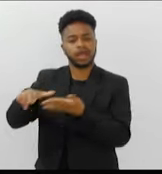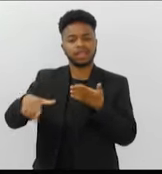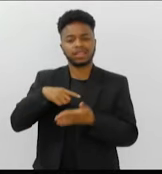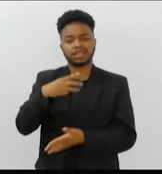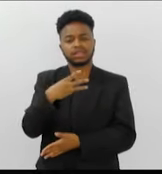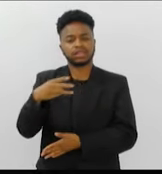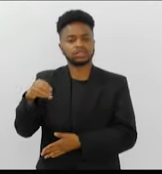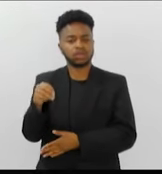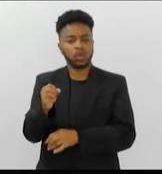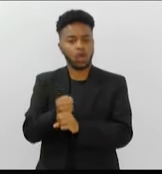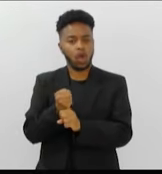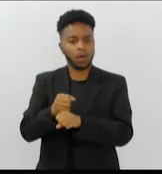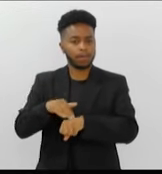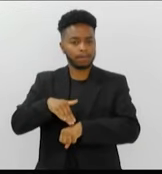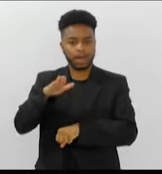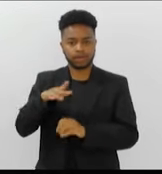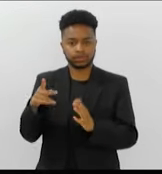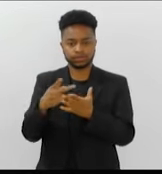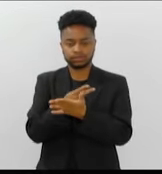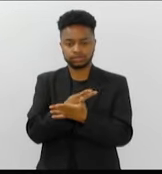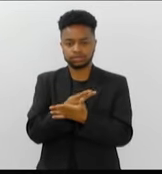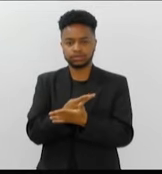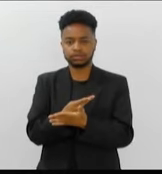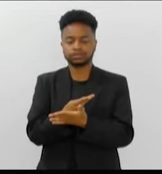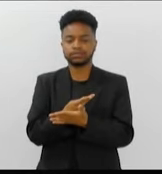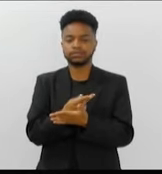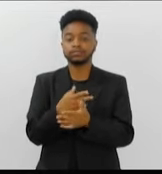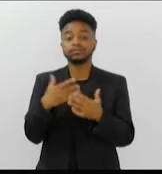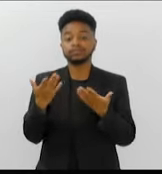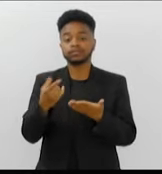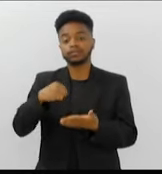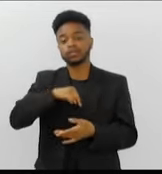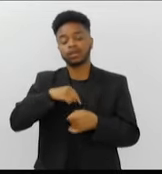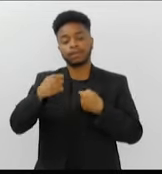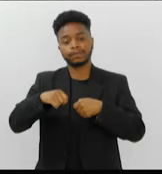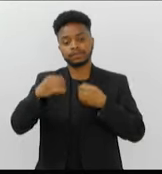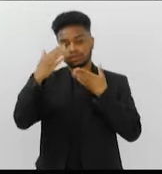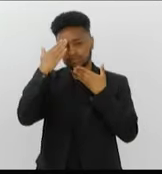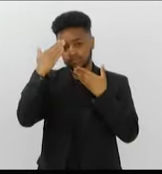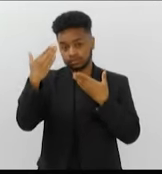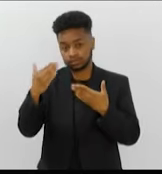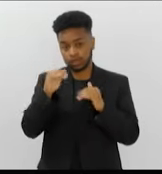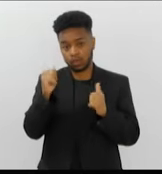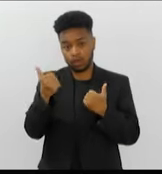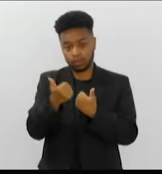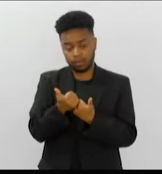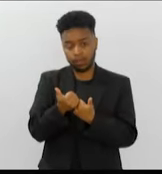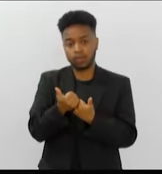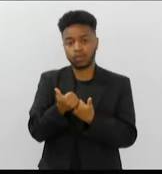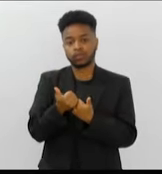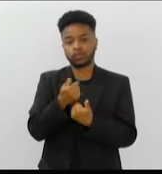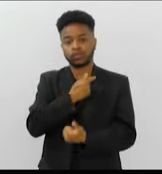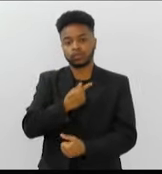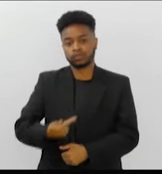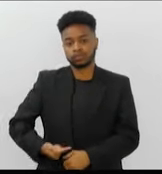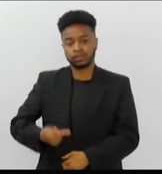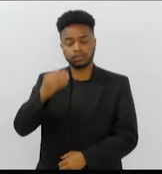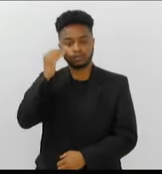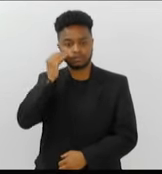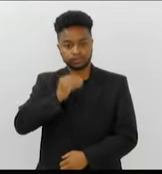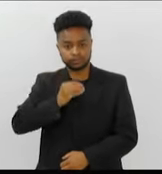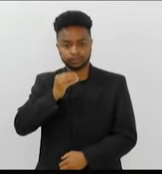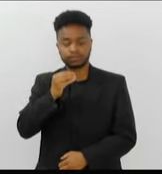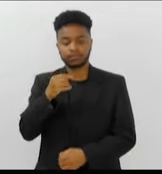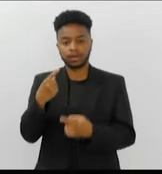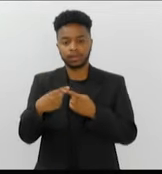300 obras em andamento. Temos que agradecer muito o apoio do governador Cláudio Castro,